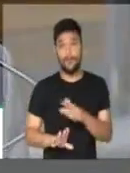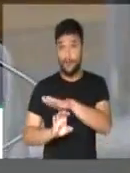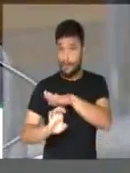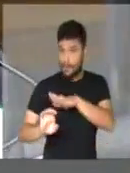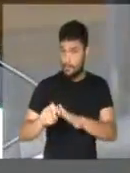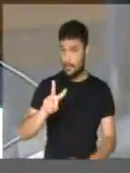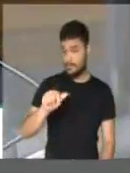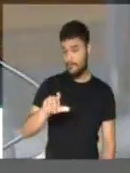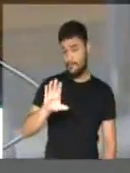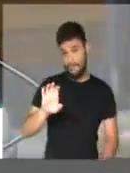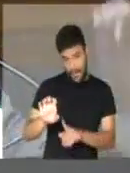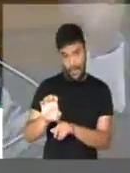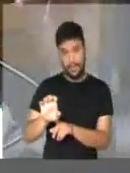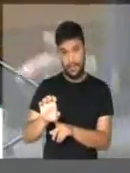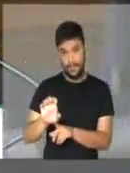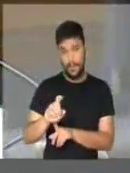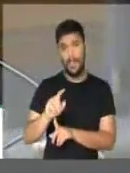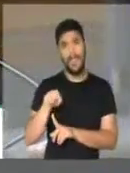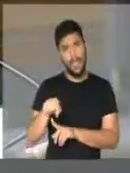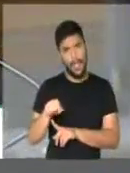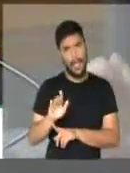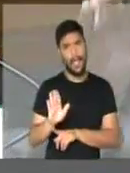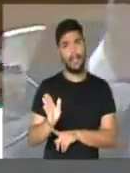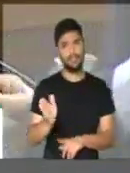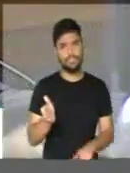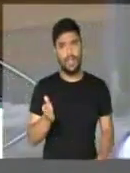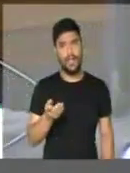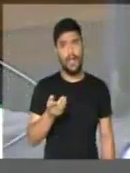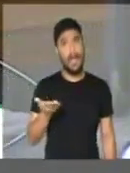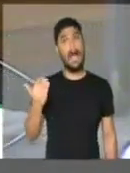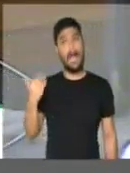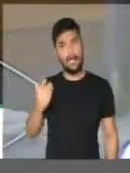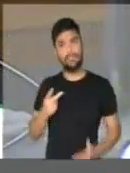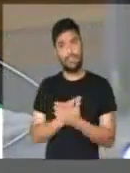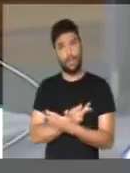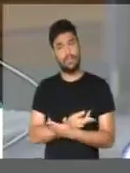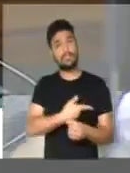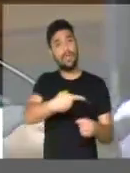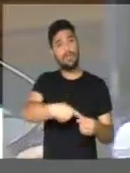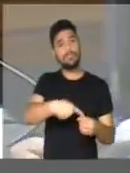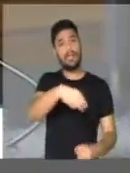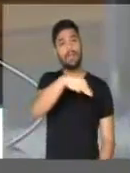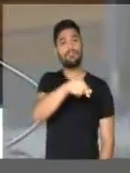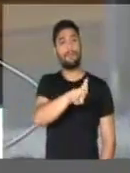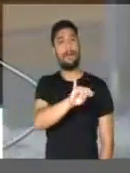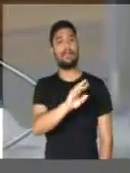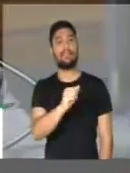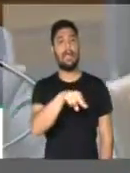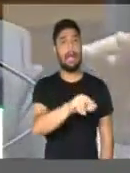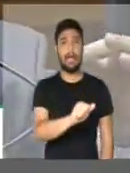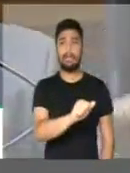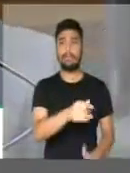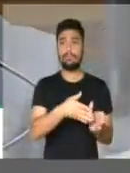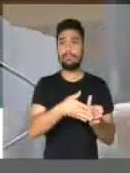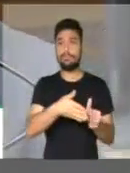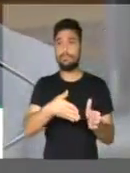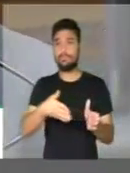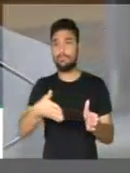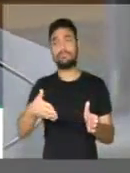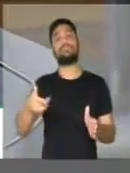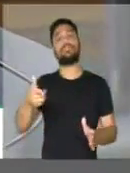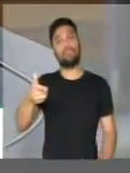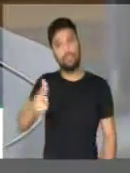companhia vale do rio doce reiterou no crime já tinha cometido o crime e mariana nada fez e